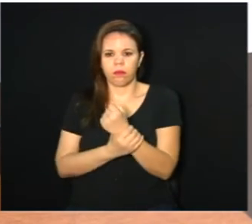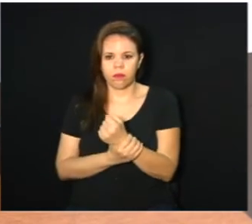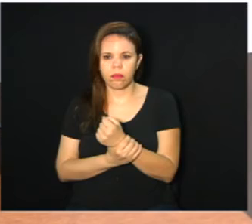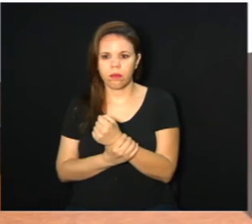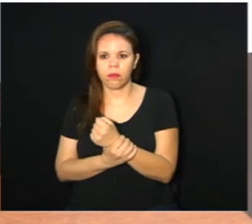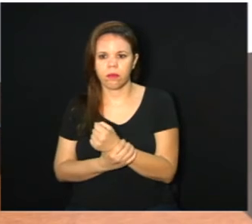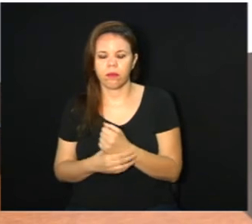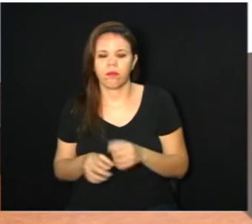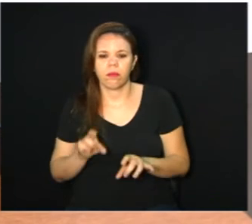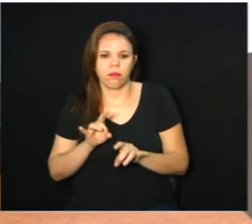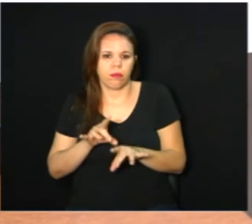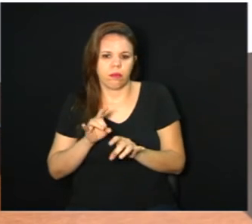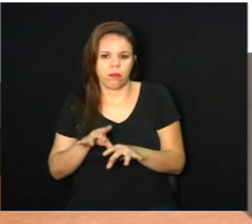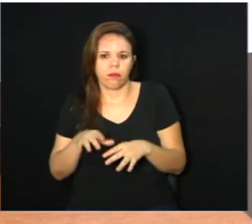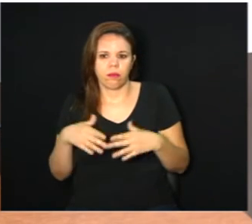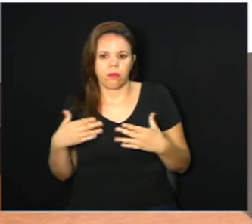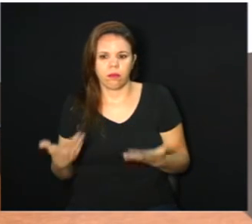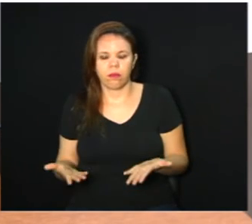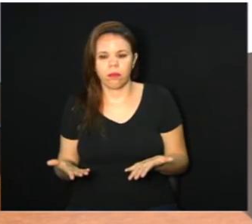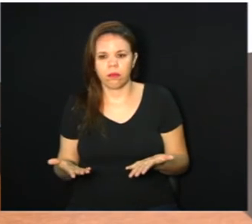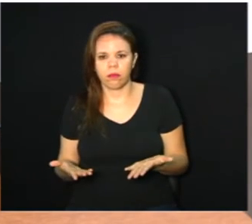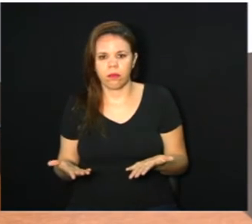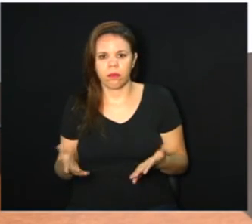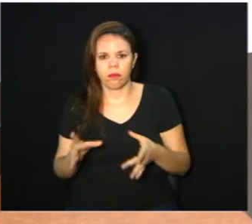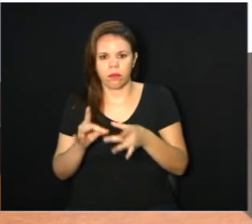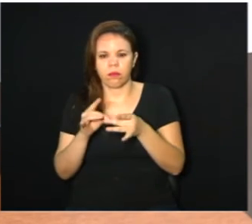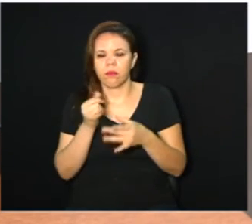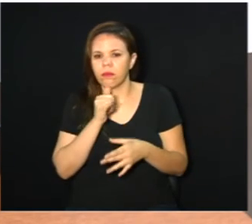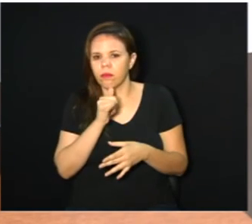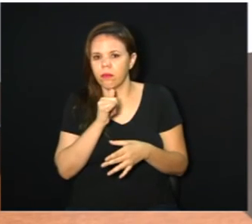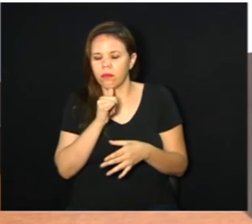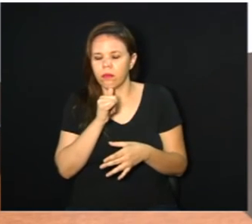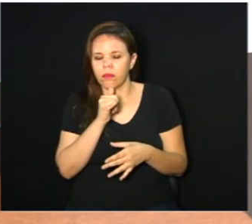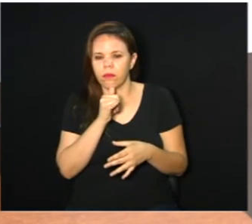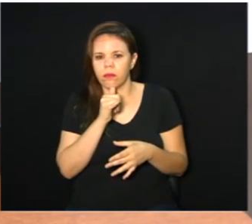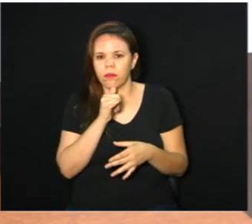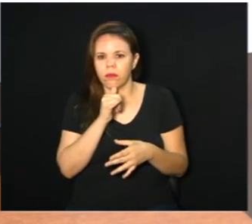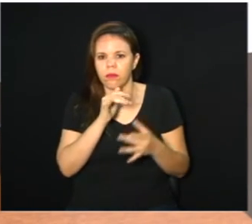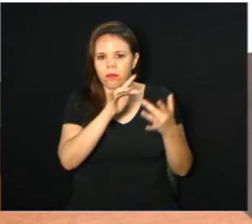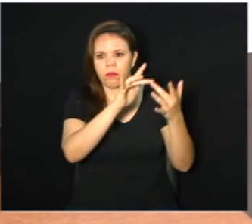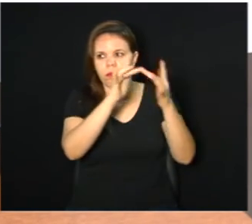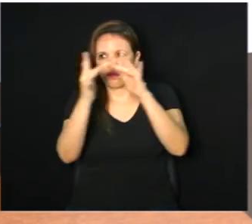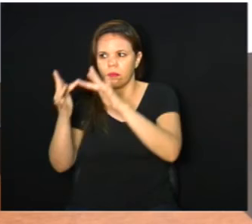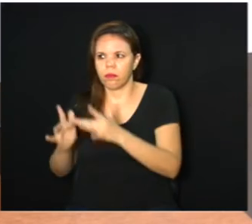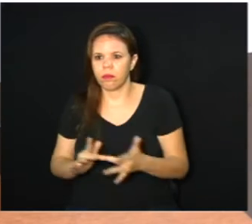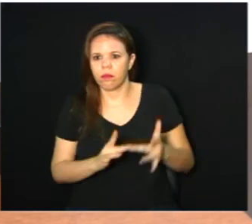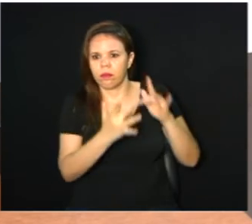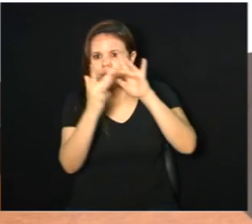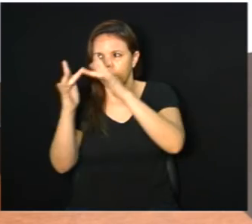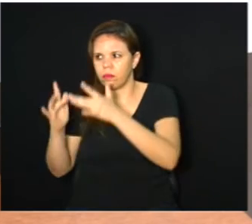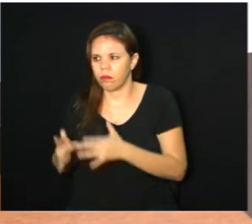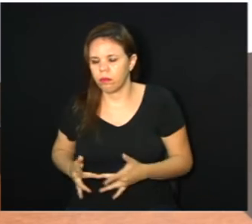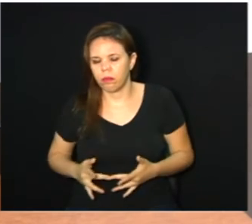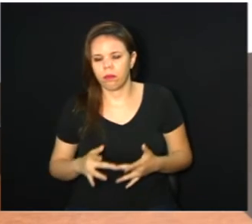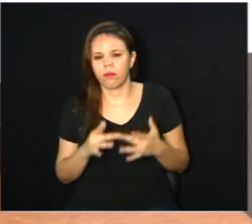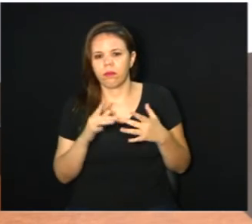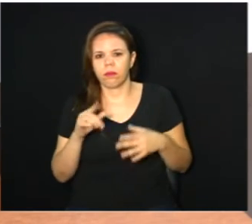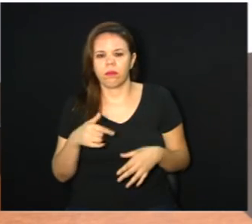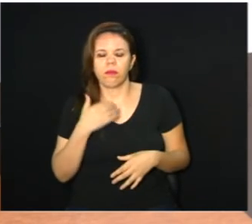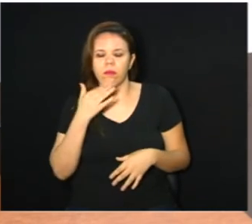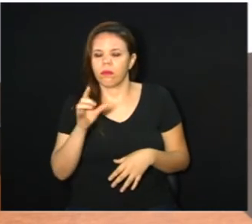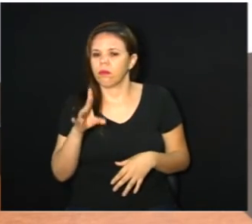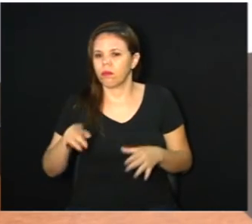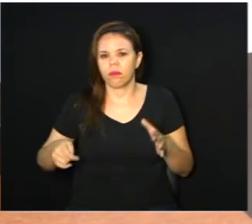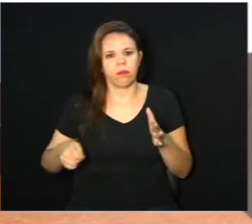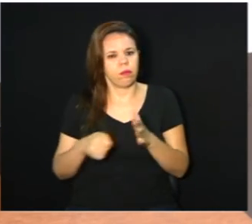Segurança técnica. Afinal, a rede é interligada. Então, não basta só a gente basicamente ligar algo na tomada